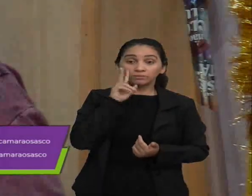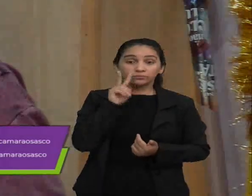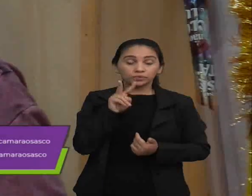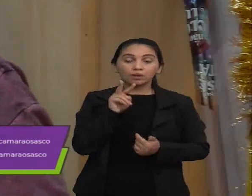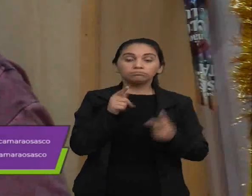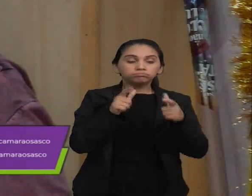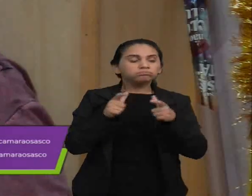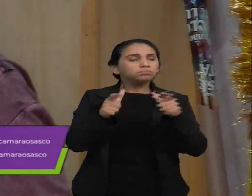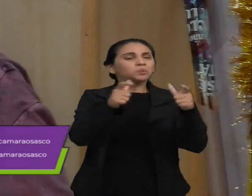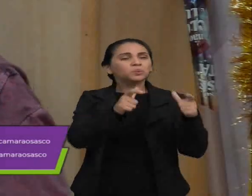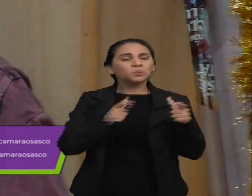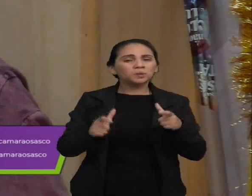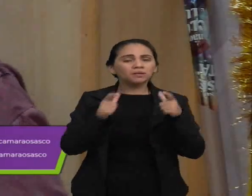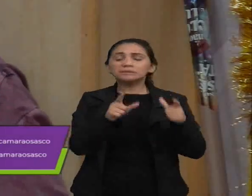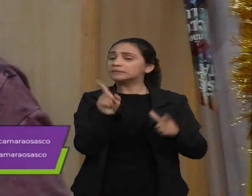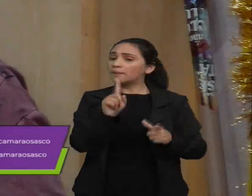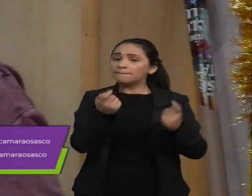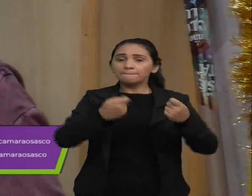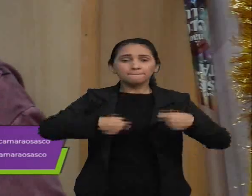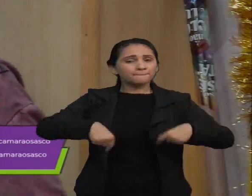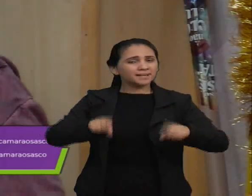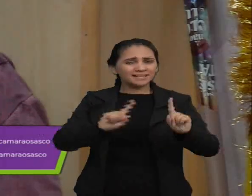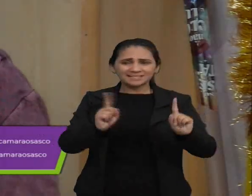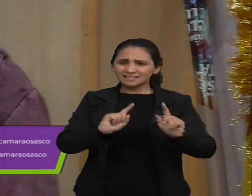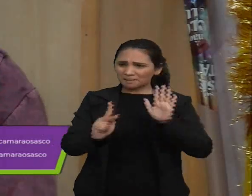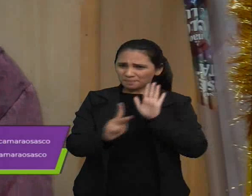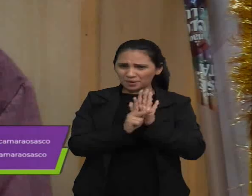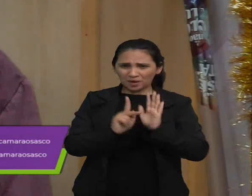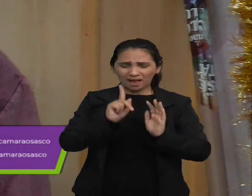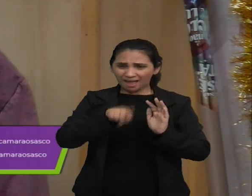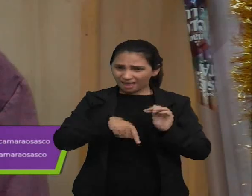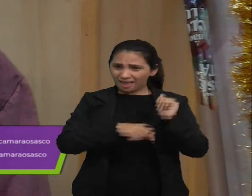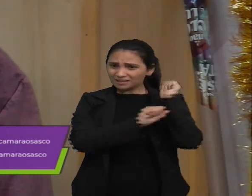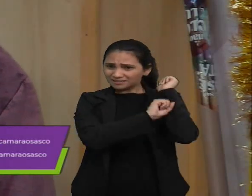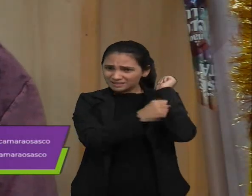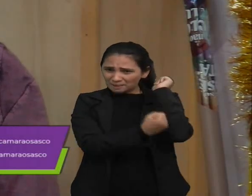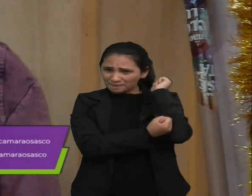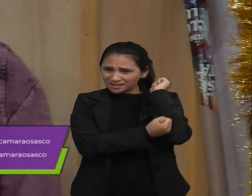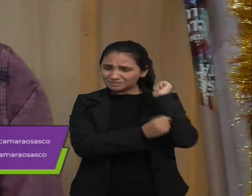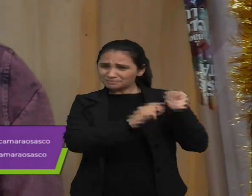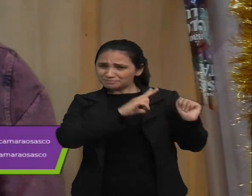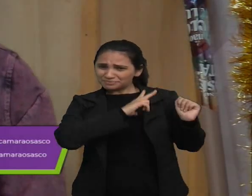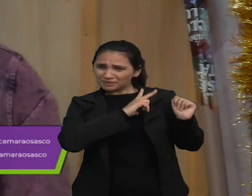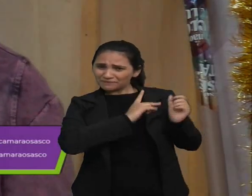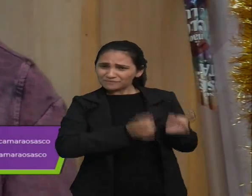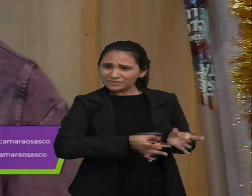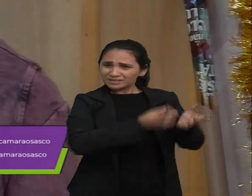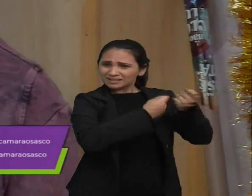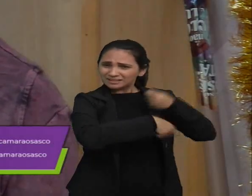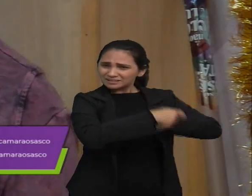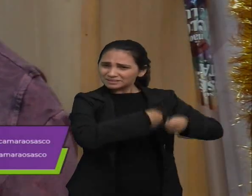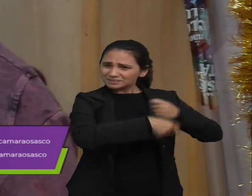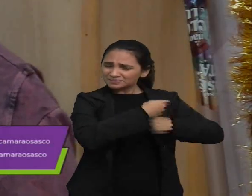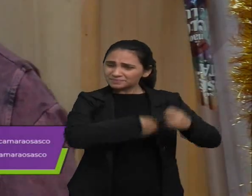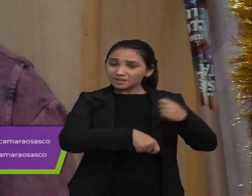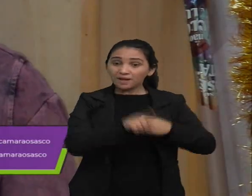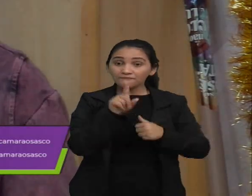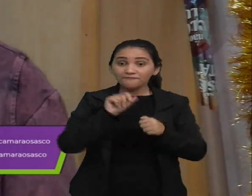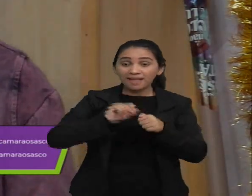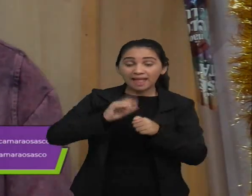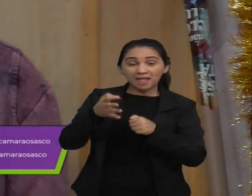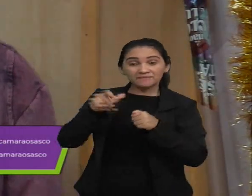municípios não precisaria privatizar para fazer isso. Ele vai fazer duas usinas